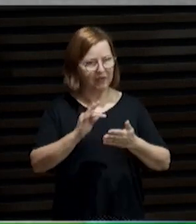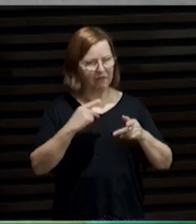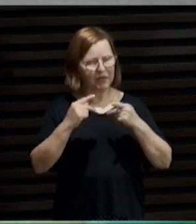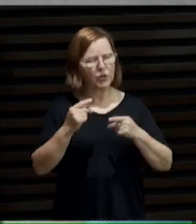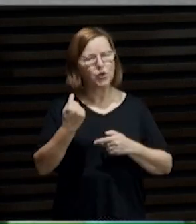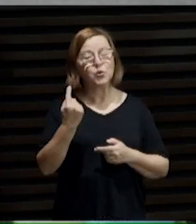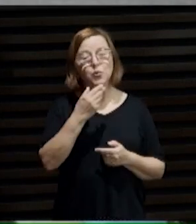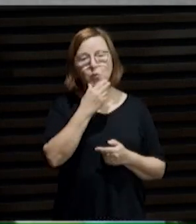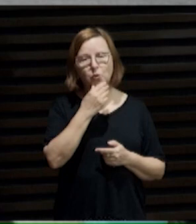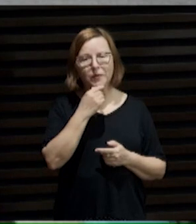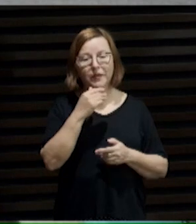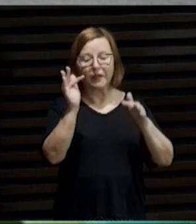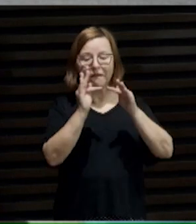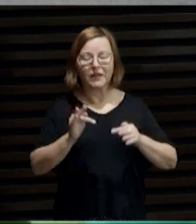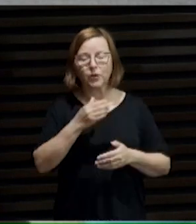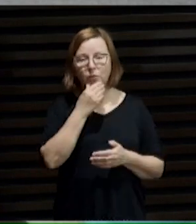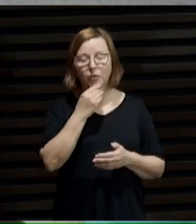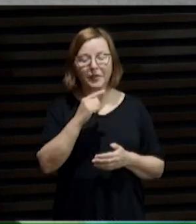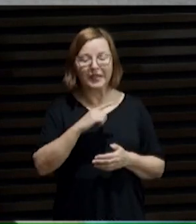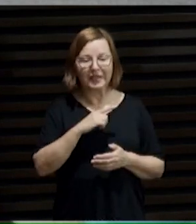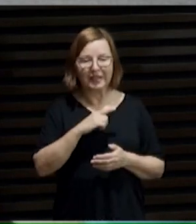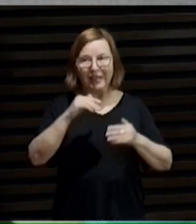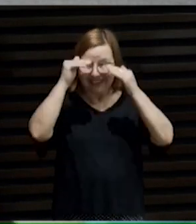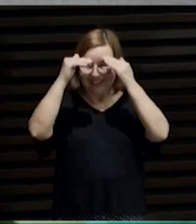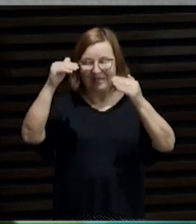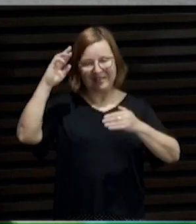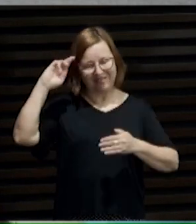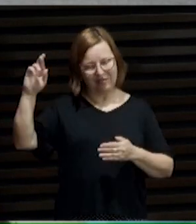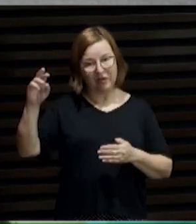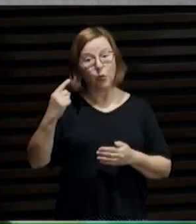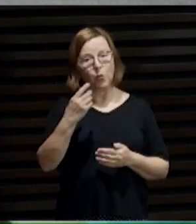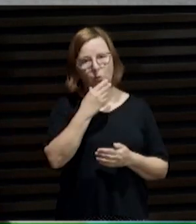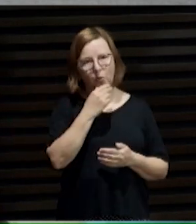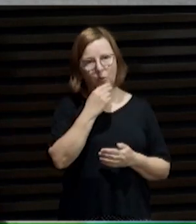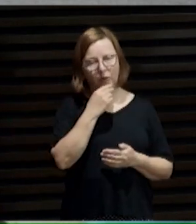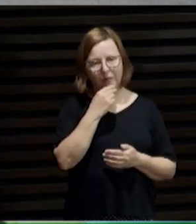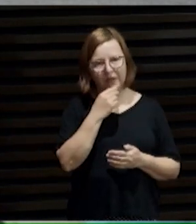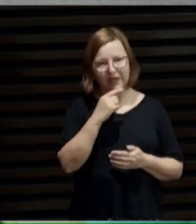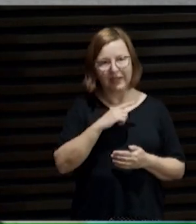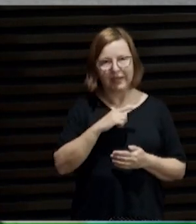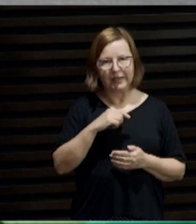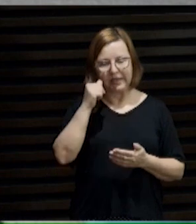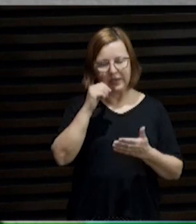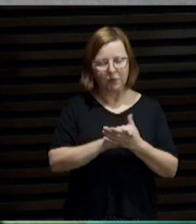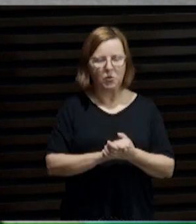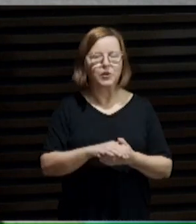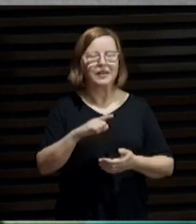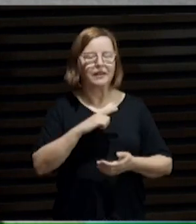específico. Bem-aventurado aquele que teme ao Senhor. Então é um homem que tem a sua esposa e os seus